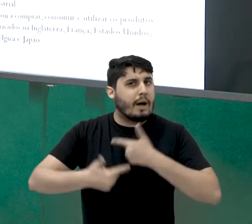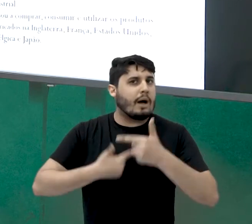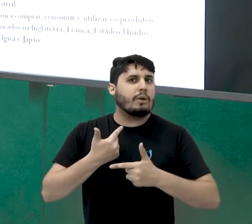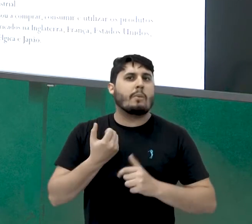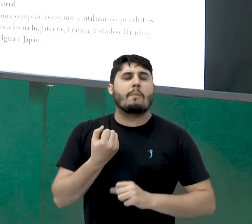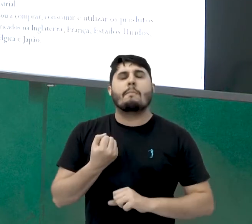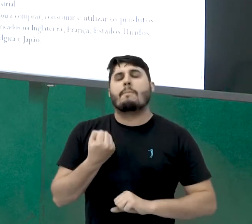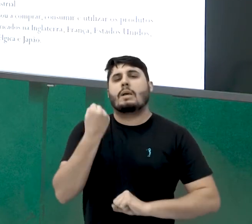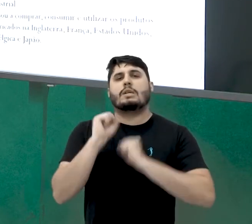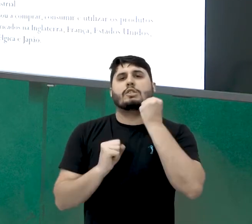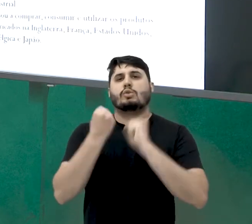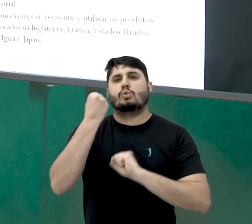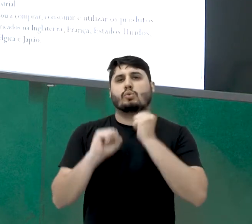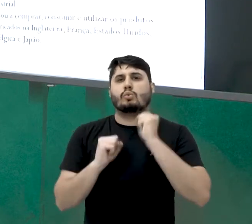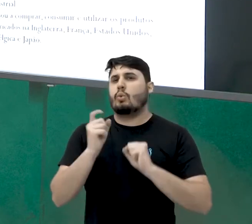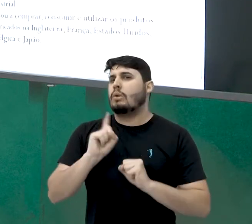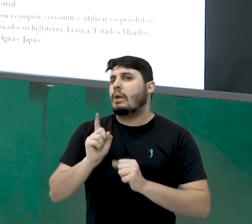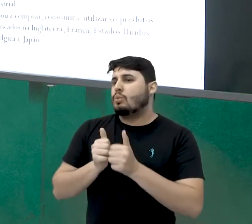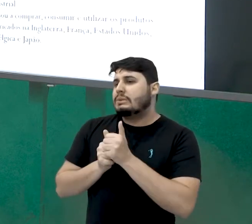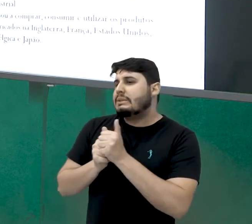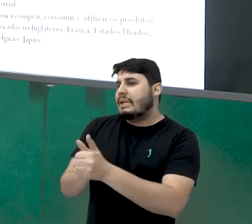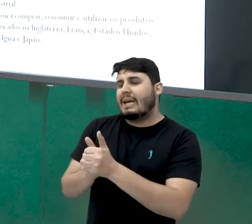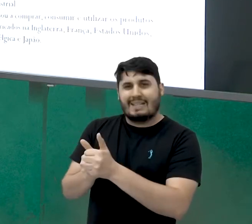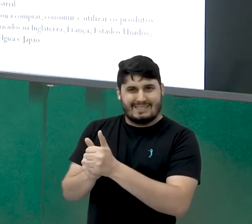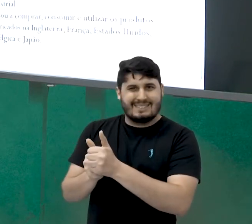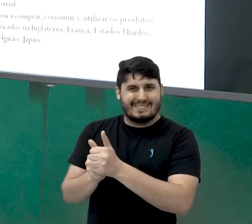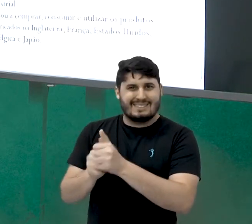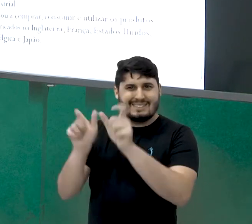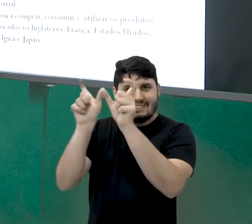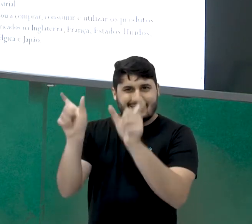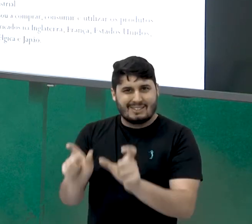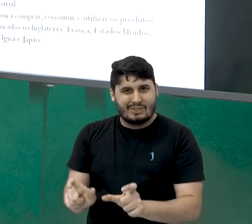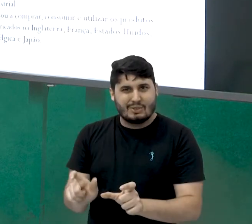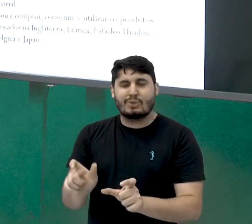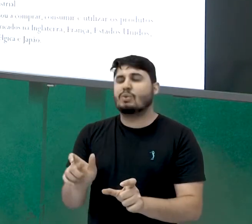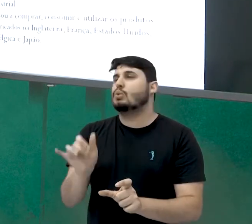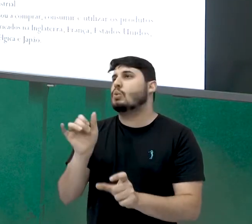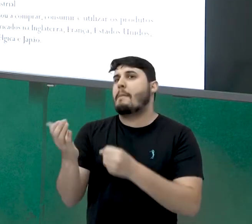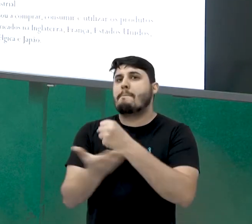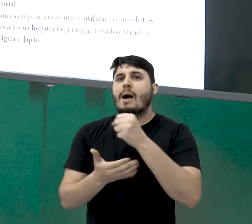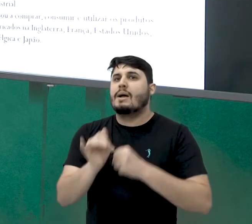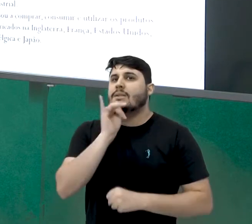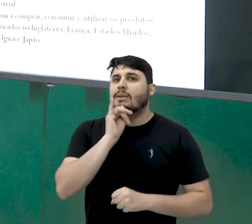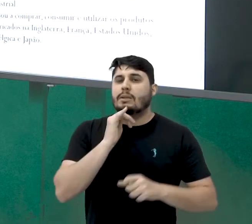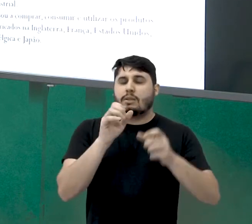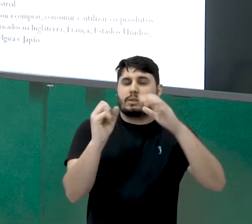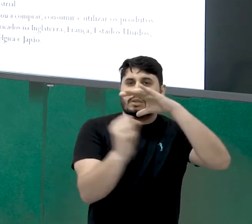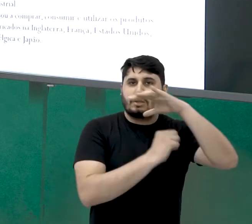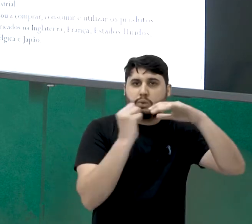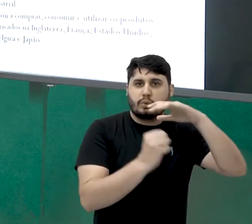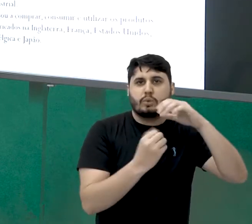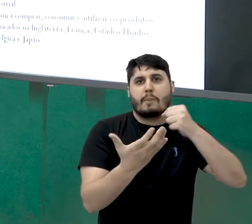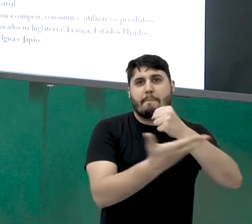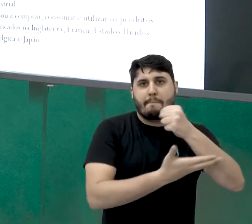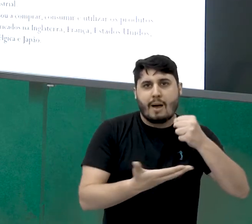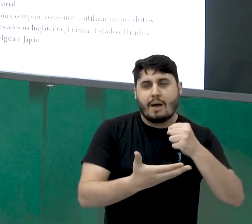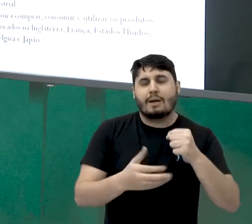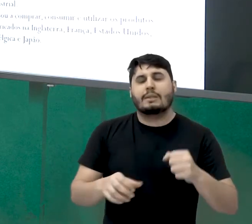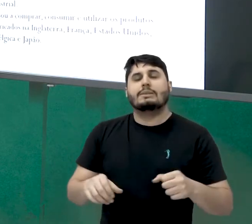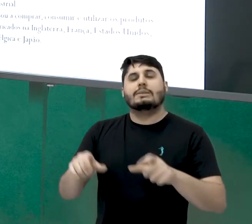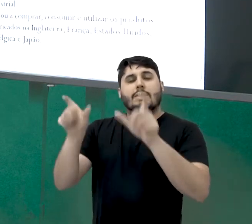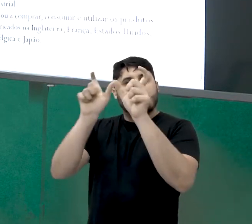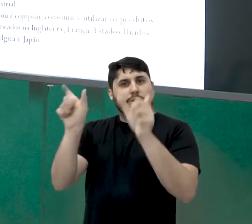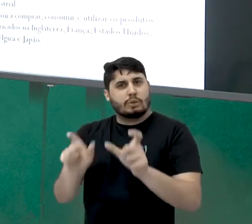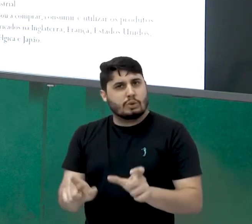não seguimos aquela infraestrutura básica. Indústria de base, indústria de bens de produção e indústria de bens de consumo. O